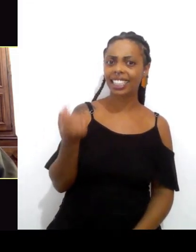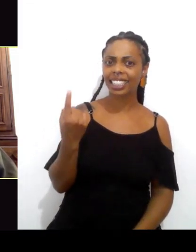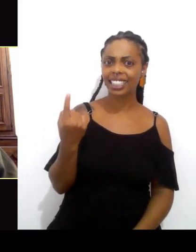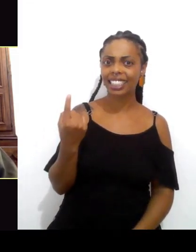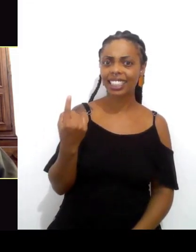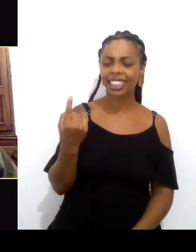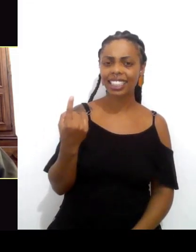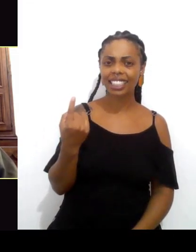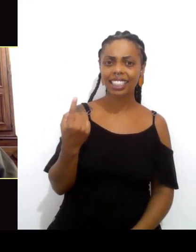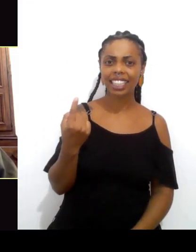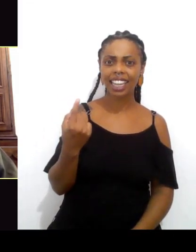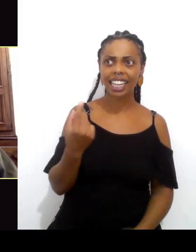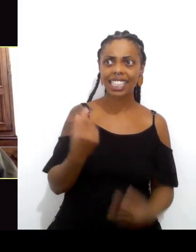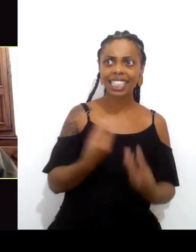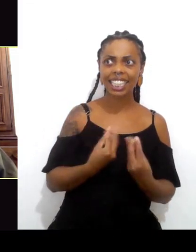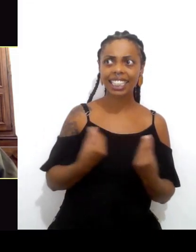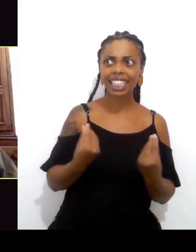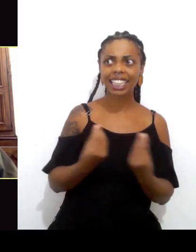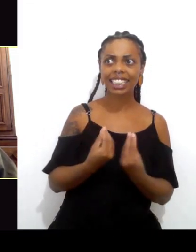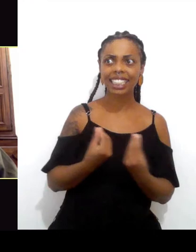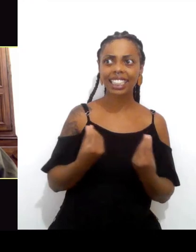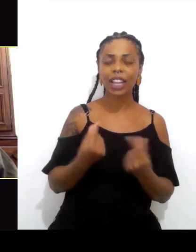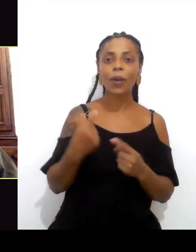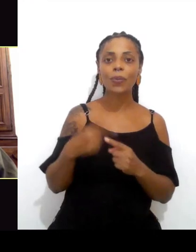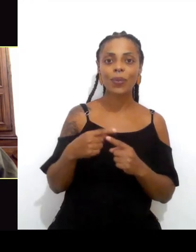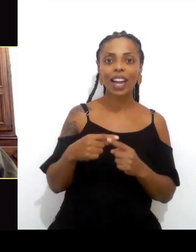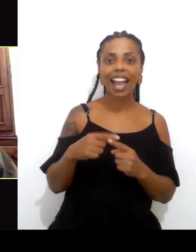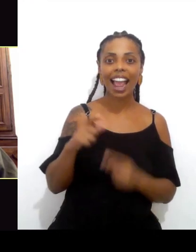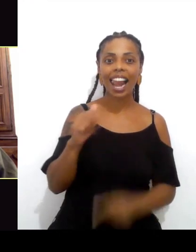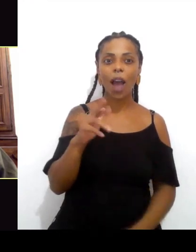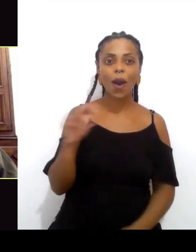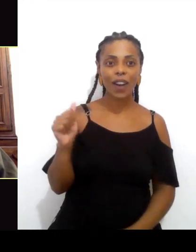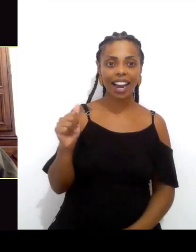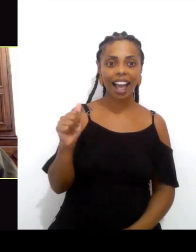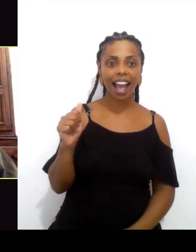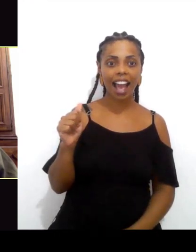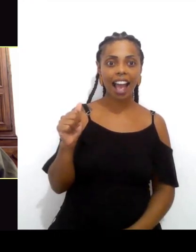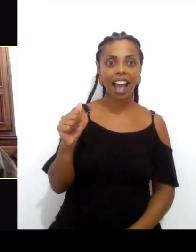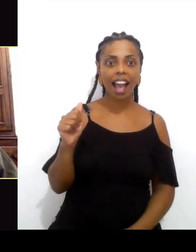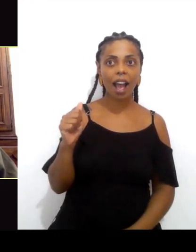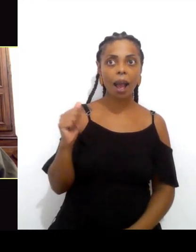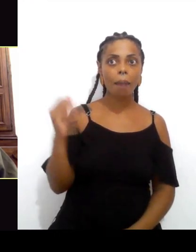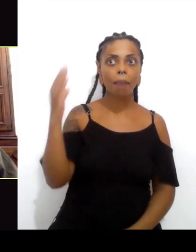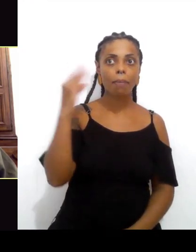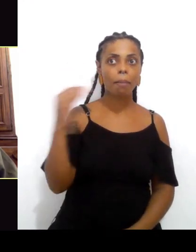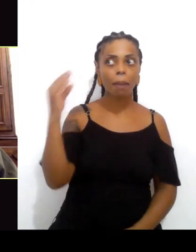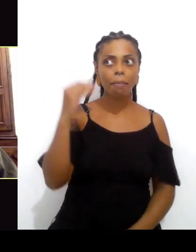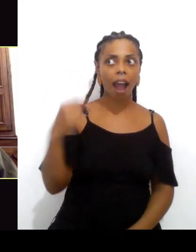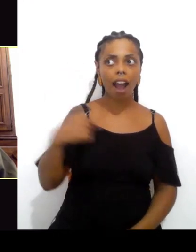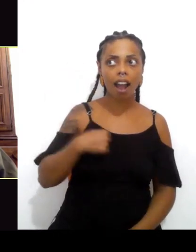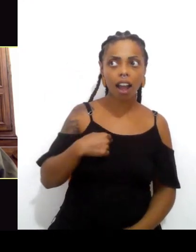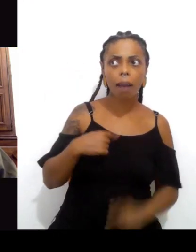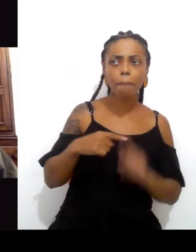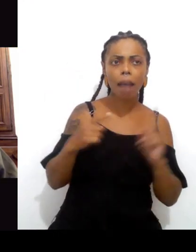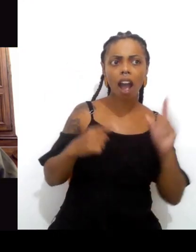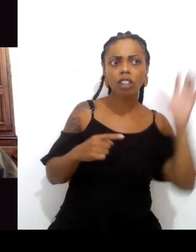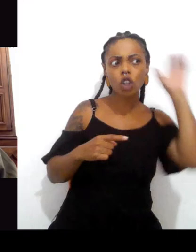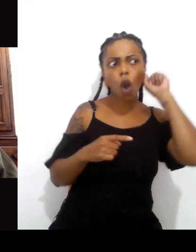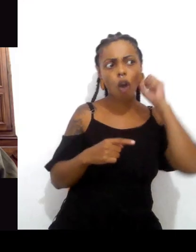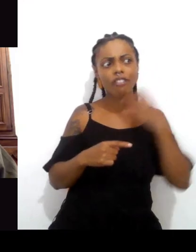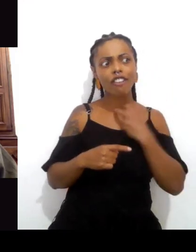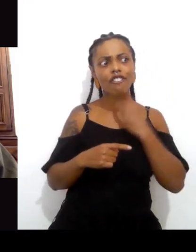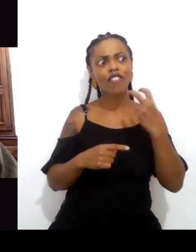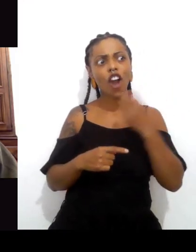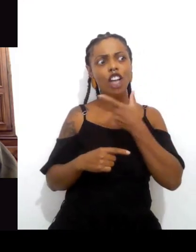uma sensação estranha tá aqui porque a Laura tá falando comigo mas eu tô vendo uma voz de homem na verdade falando em inglês